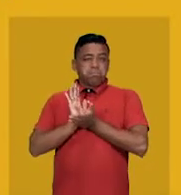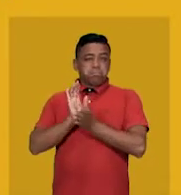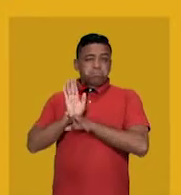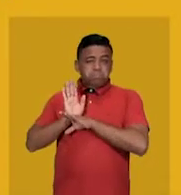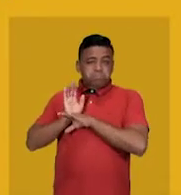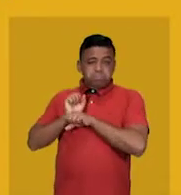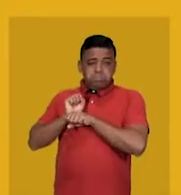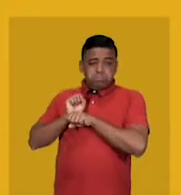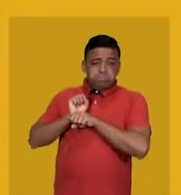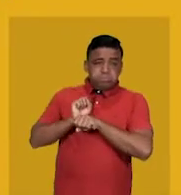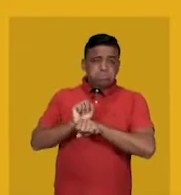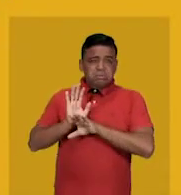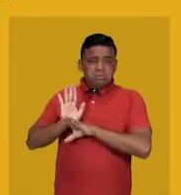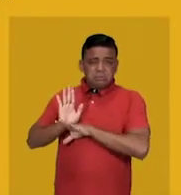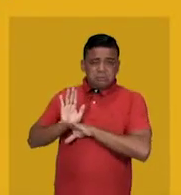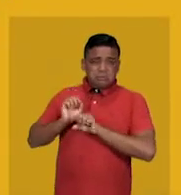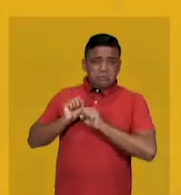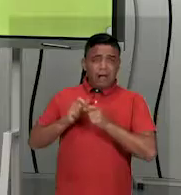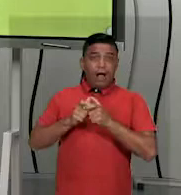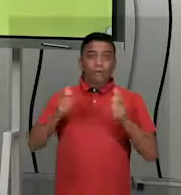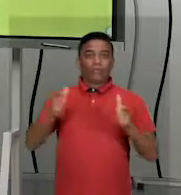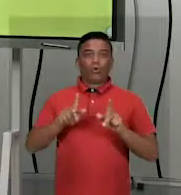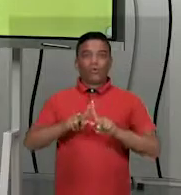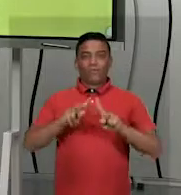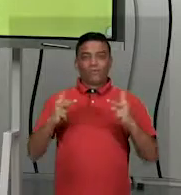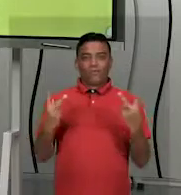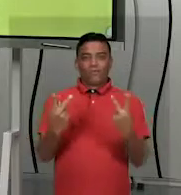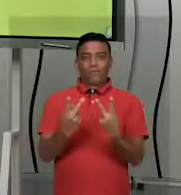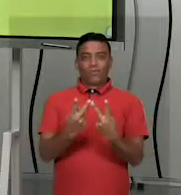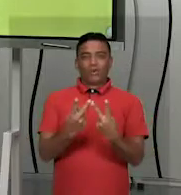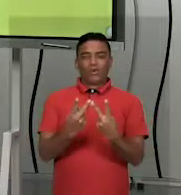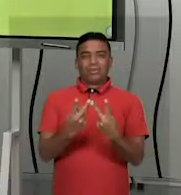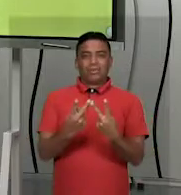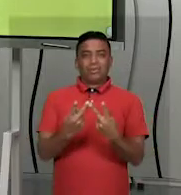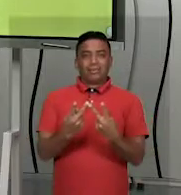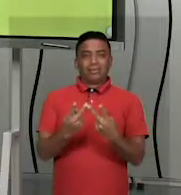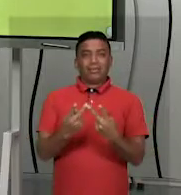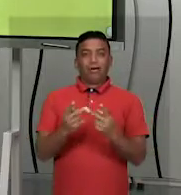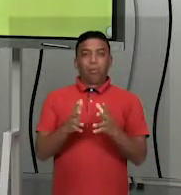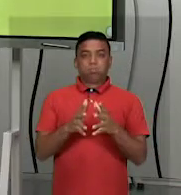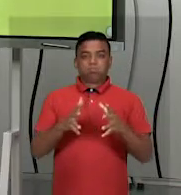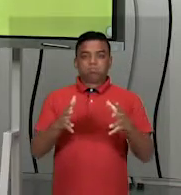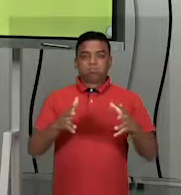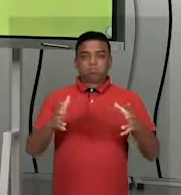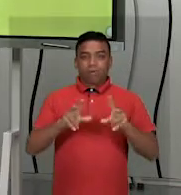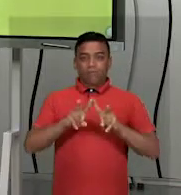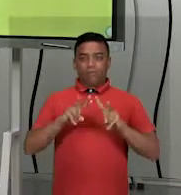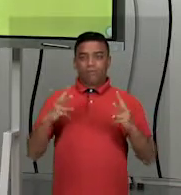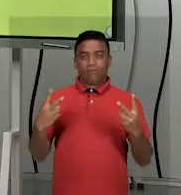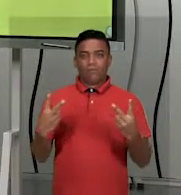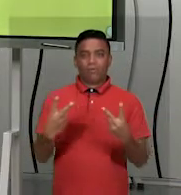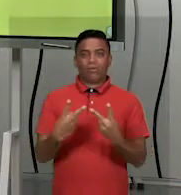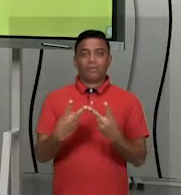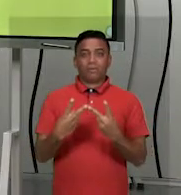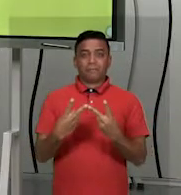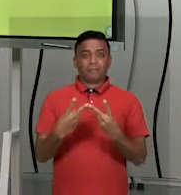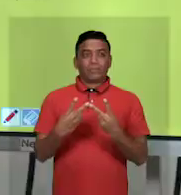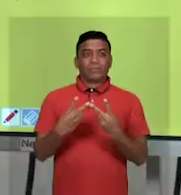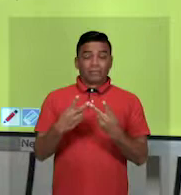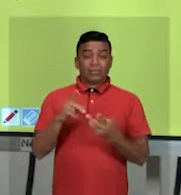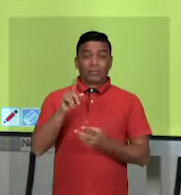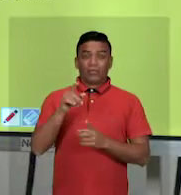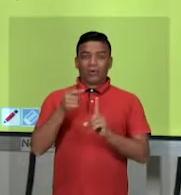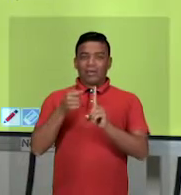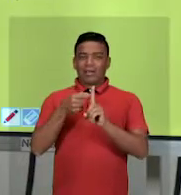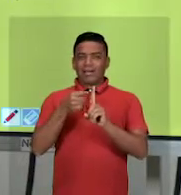aumentou. Então, quando o volume aumentou, o que eu passei a ter aqui? Eu passei a ter que esse êmbolo